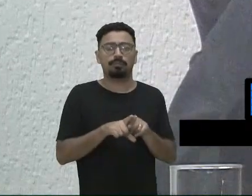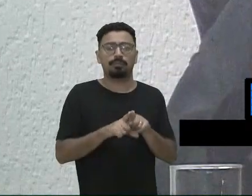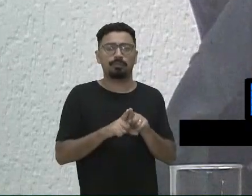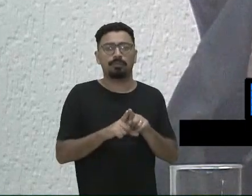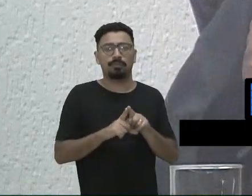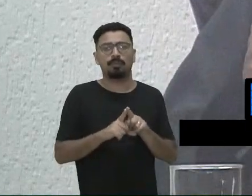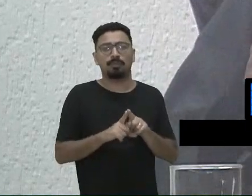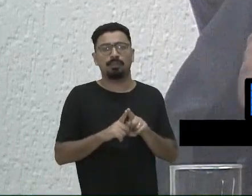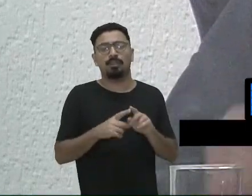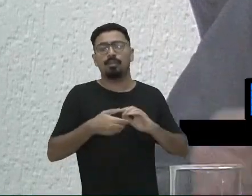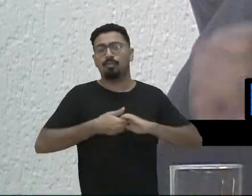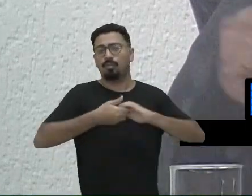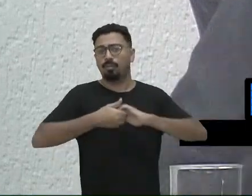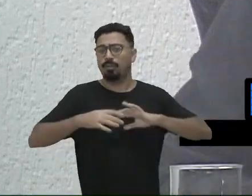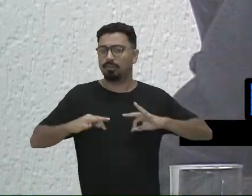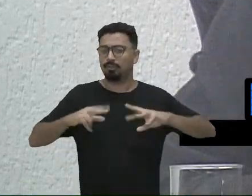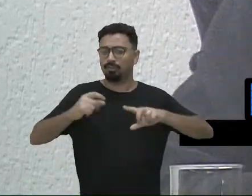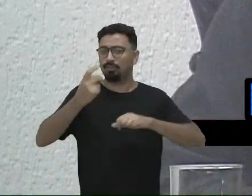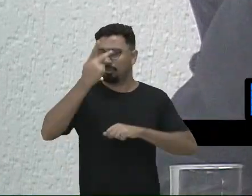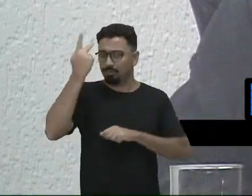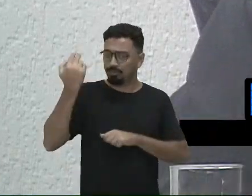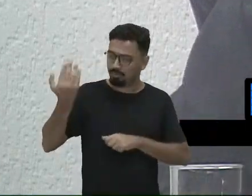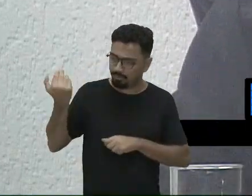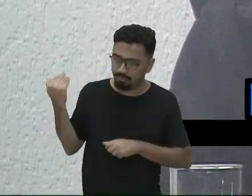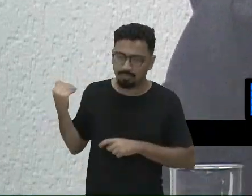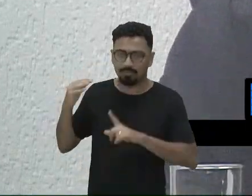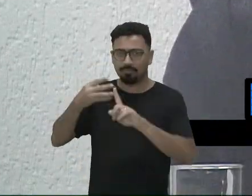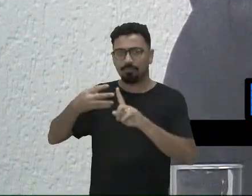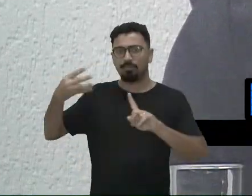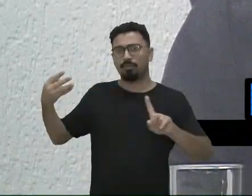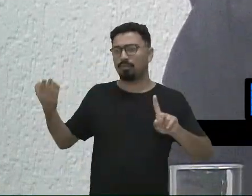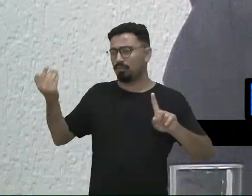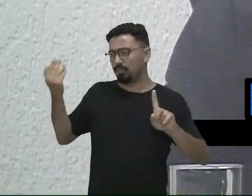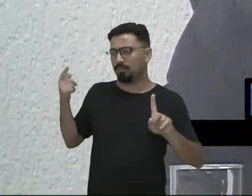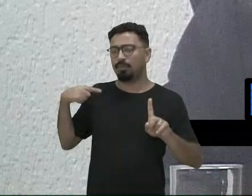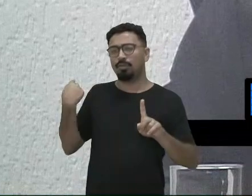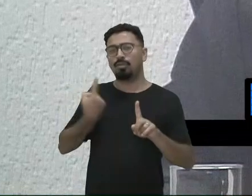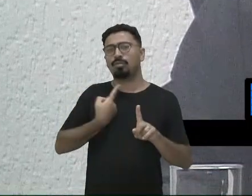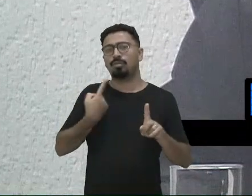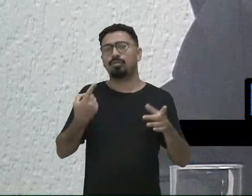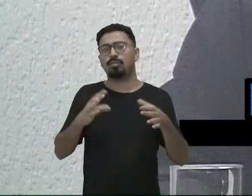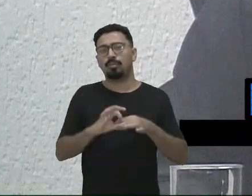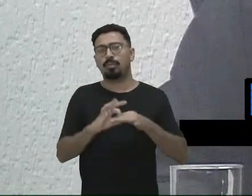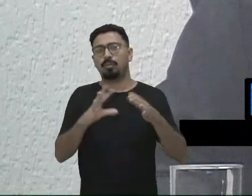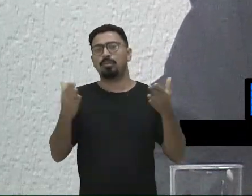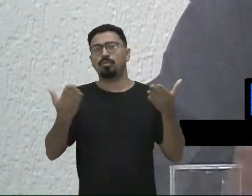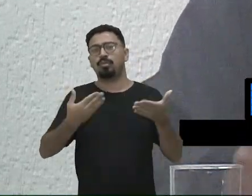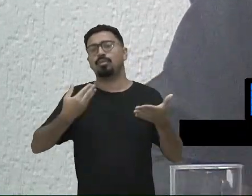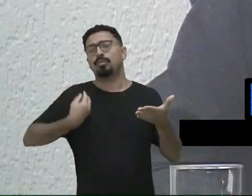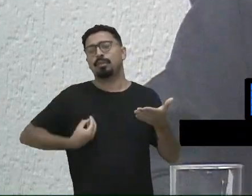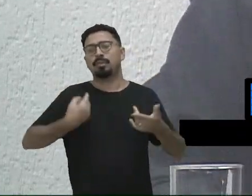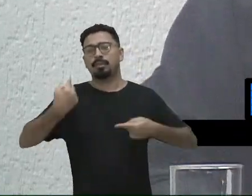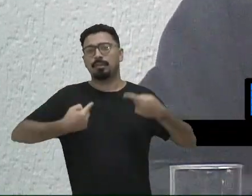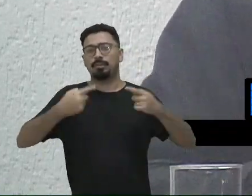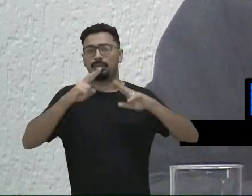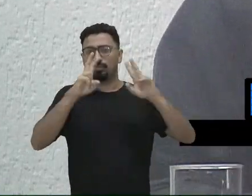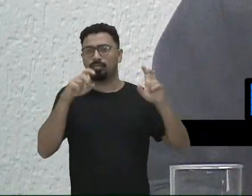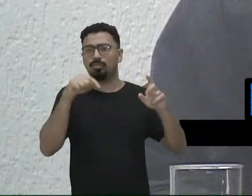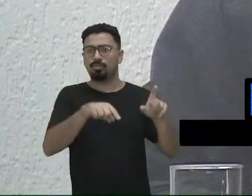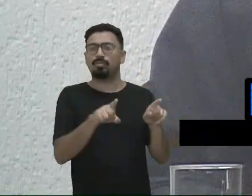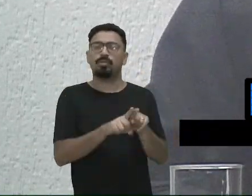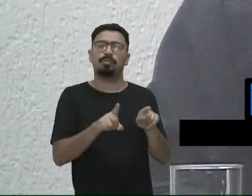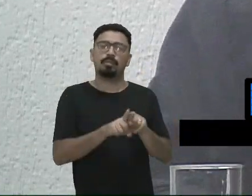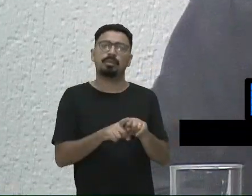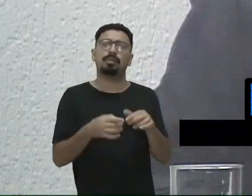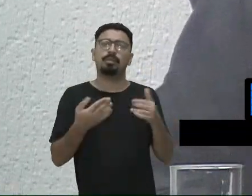vieram antes da gente. Que todos os LGBTQIAPN+, que hoje permitem que a gente esteja aqui discutindo sobre isso. Quero dizer que quando